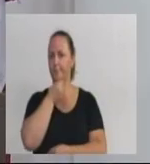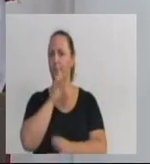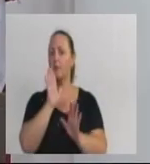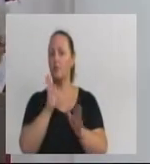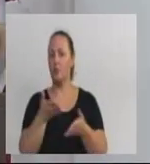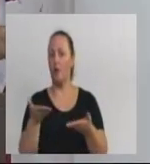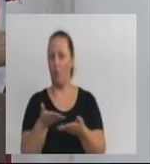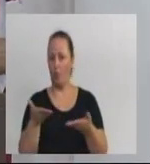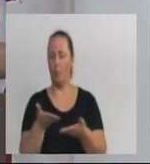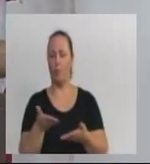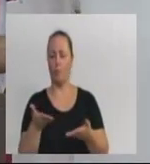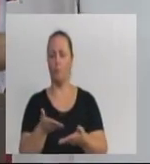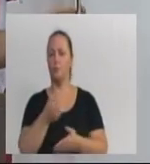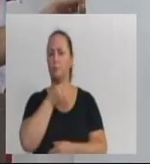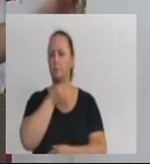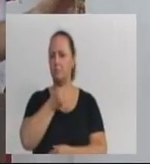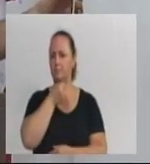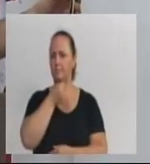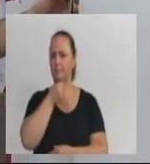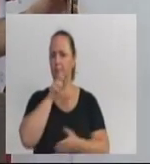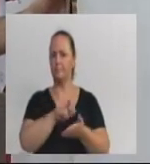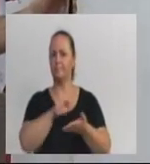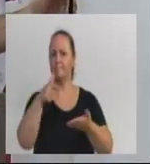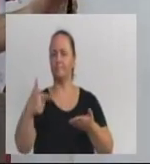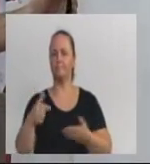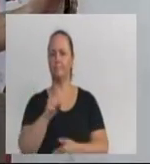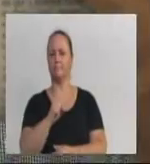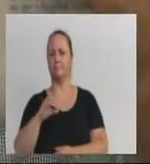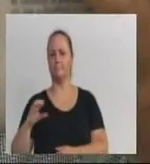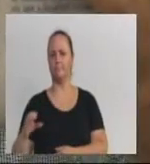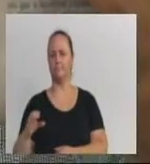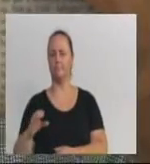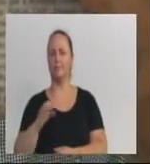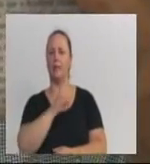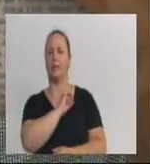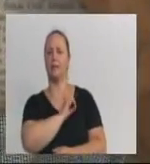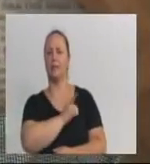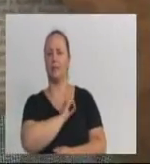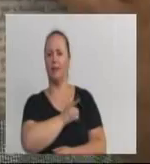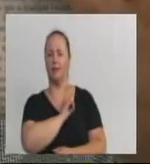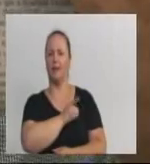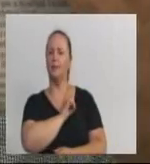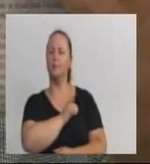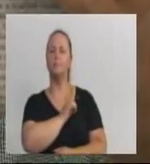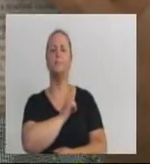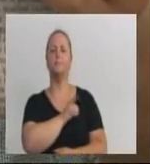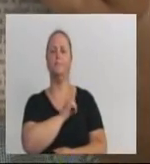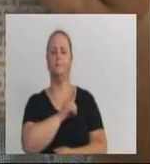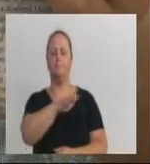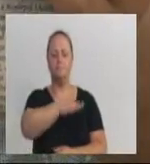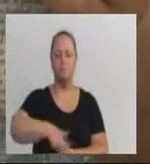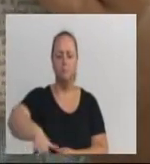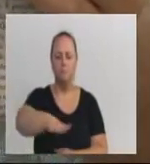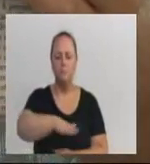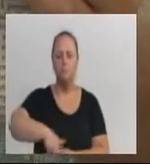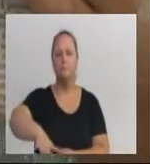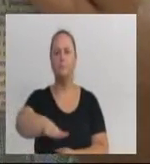hoje no Jornal de Santa Catarina pelo delegado regional, que já há 12 anos